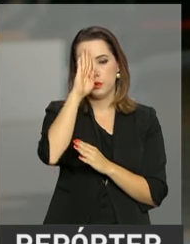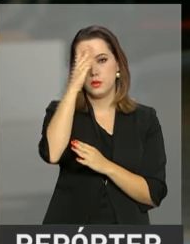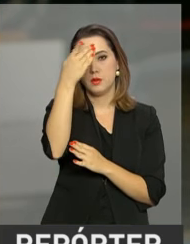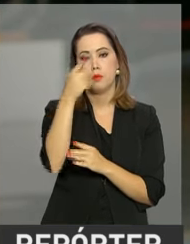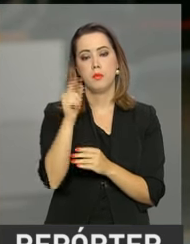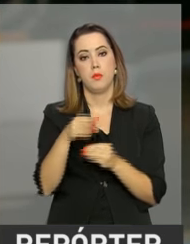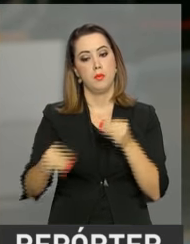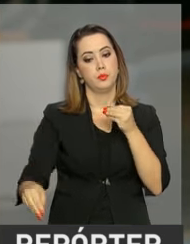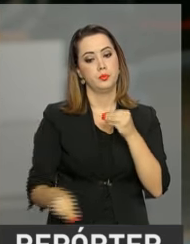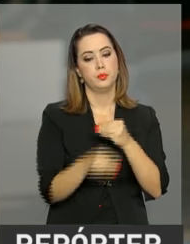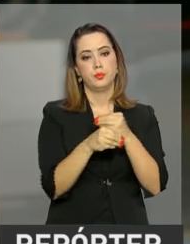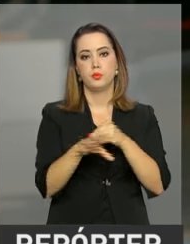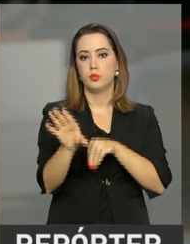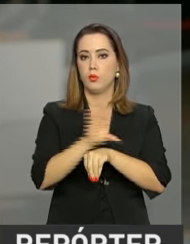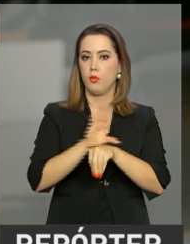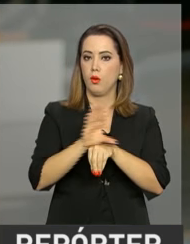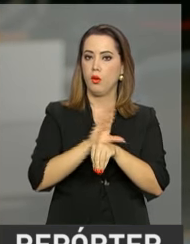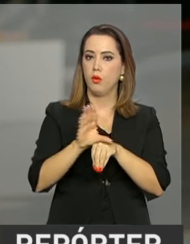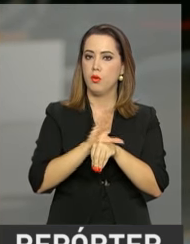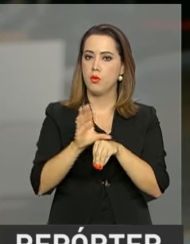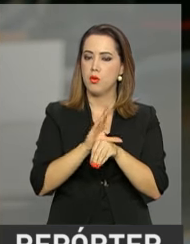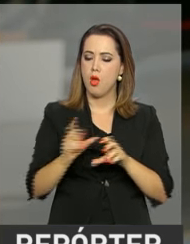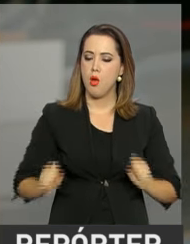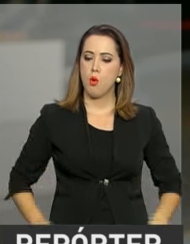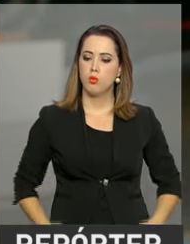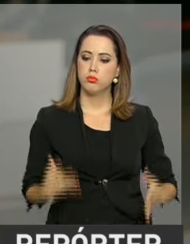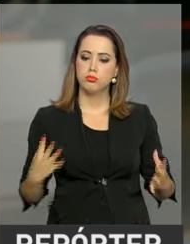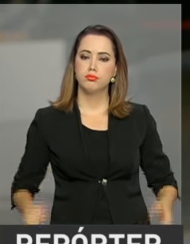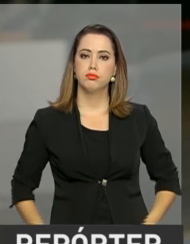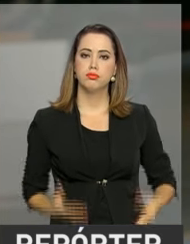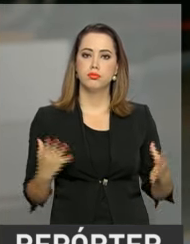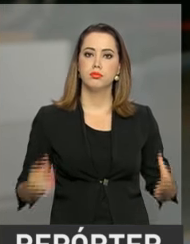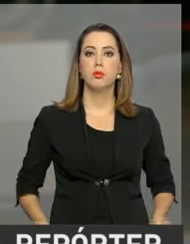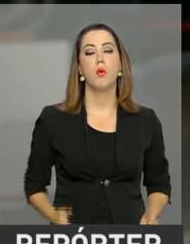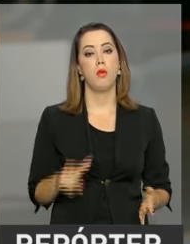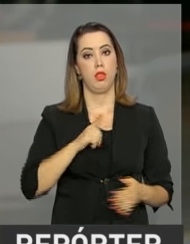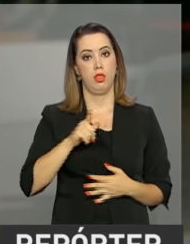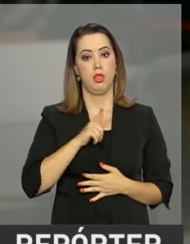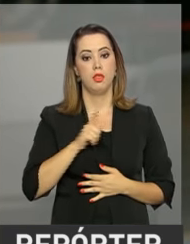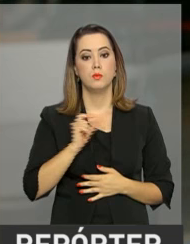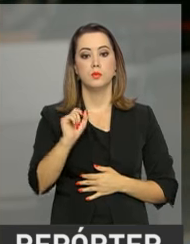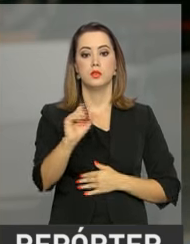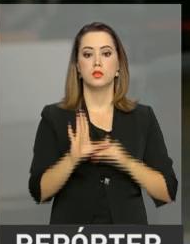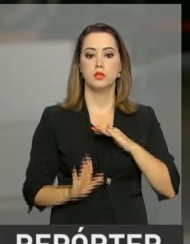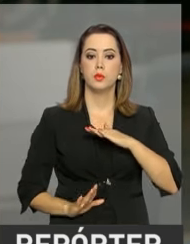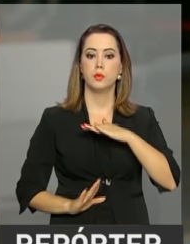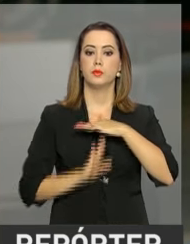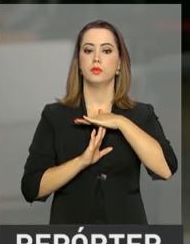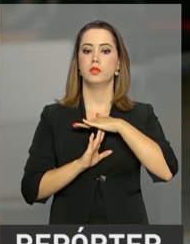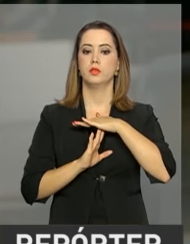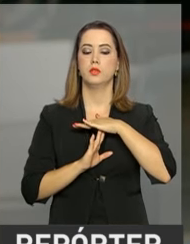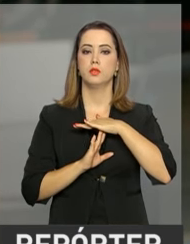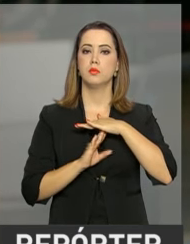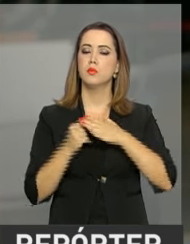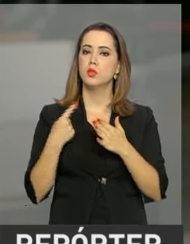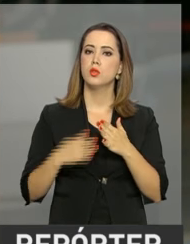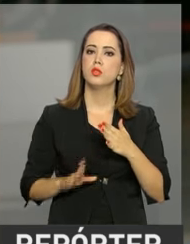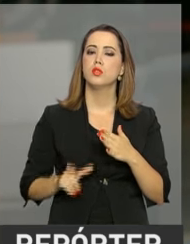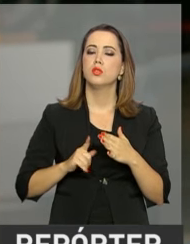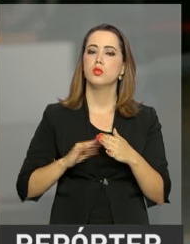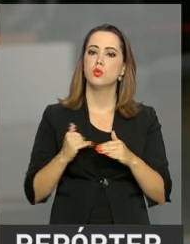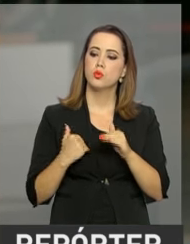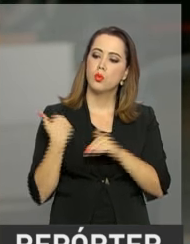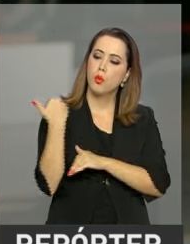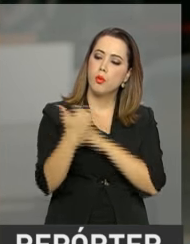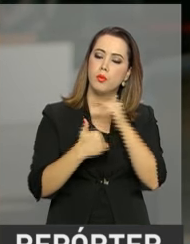gastos públicos a PEC fixa um limite para as despesas públicas federais dos três poderes e determina que o aumento dos gastos da